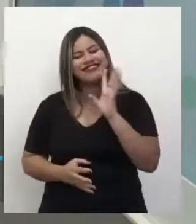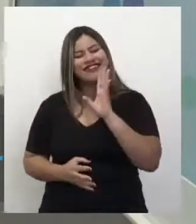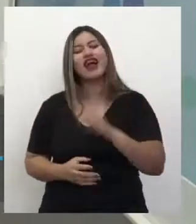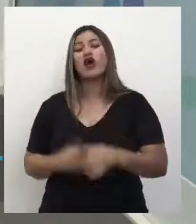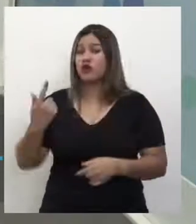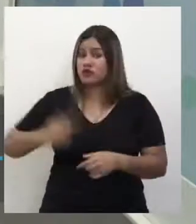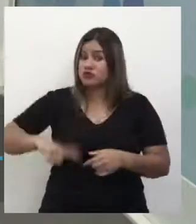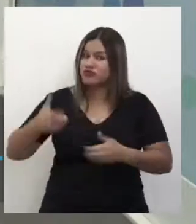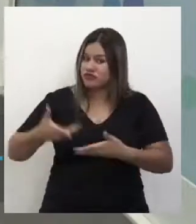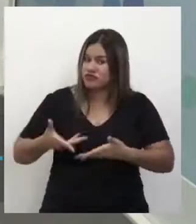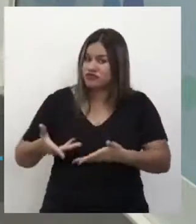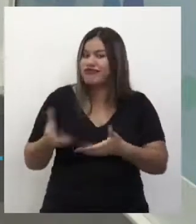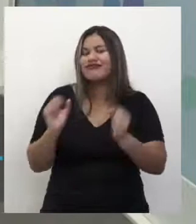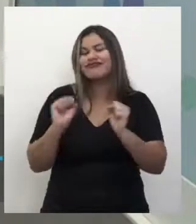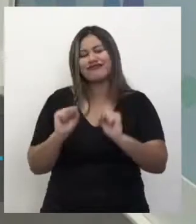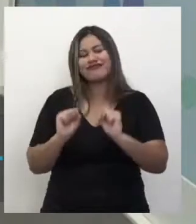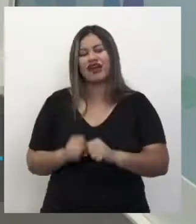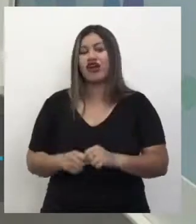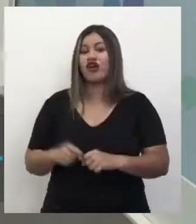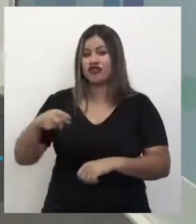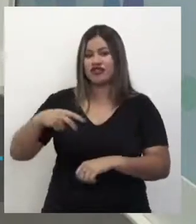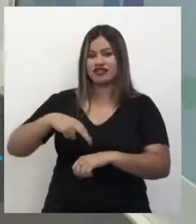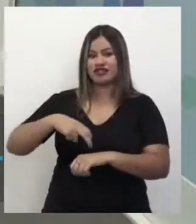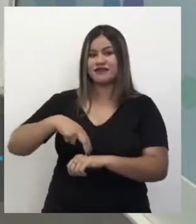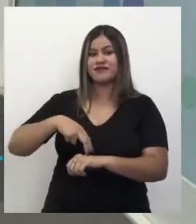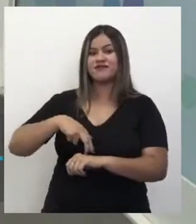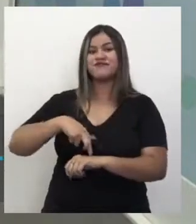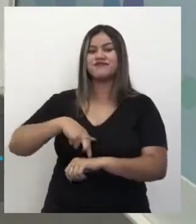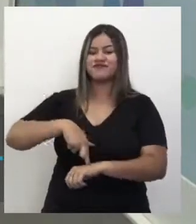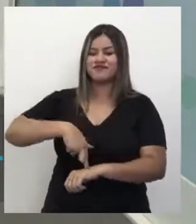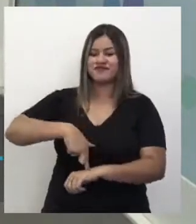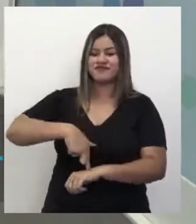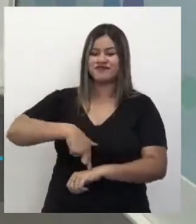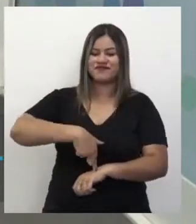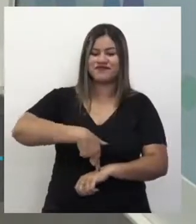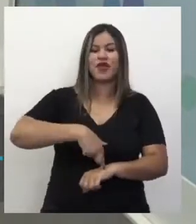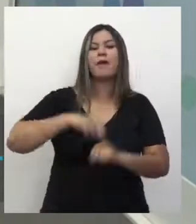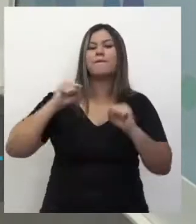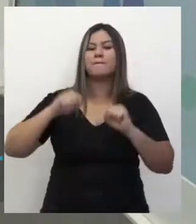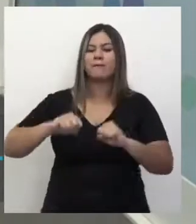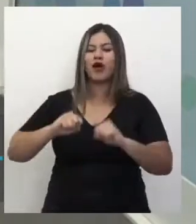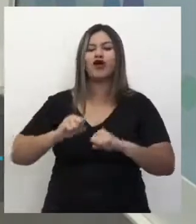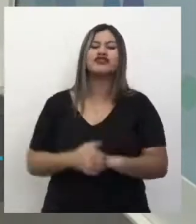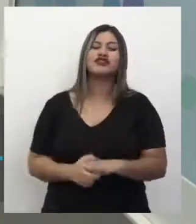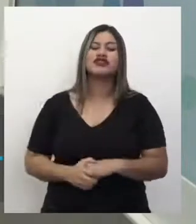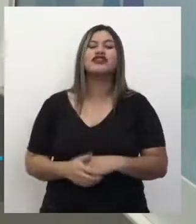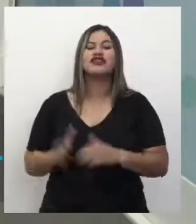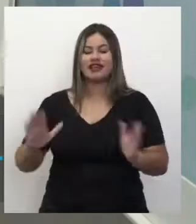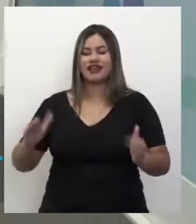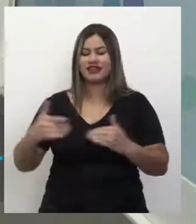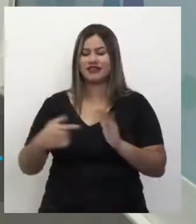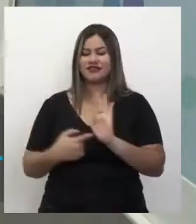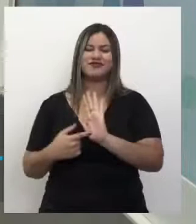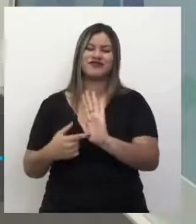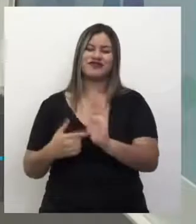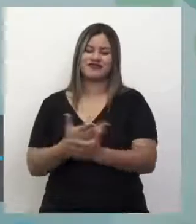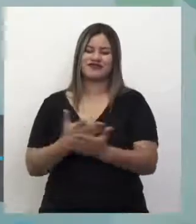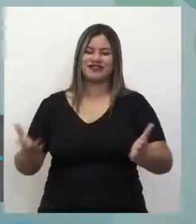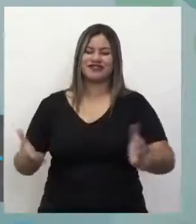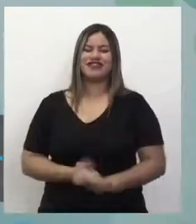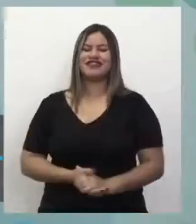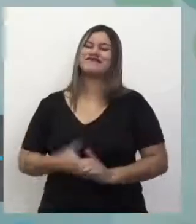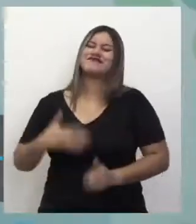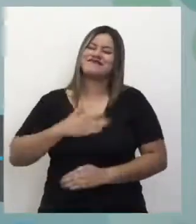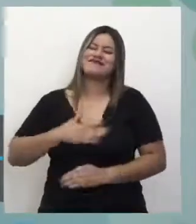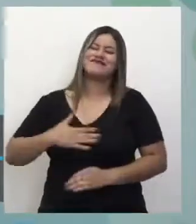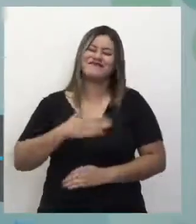Fernanda. Mas vai, porque você vai fazer o saci de chá aqui pra mim. Eu vou fazer o saci de chá e vou trazer as caixinhas para vocês verem também. Pessoal, um prazer